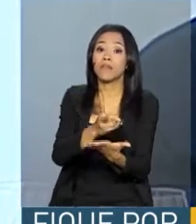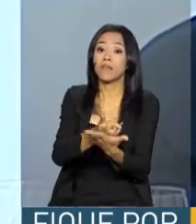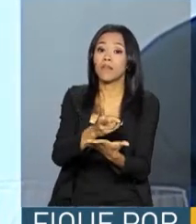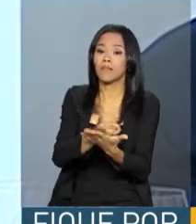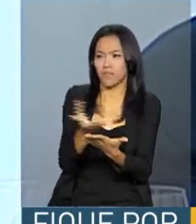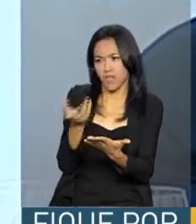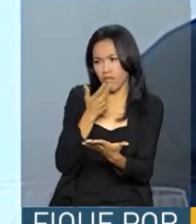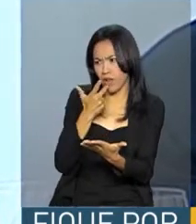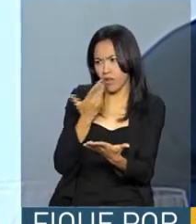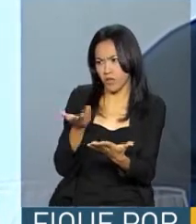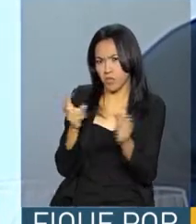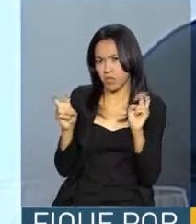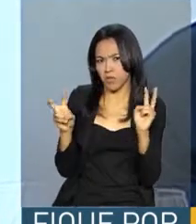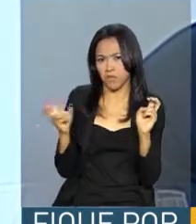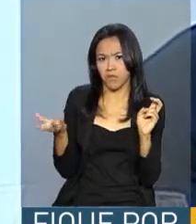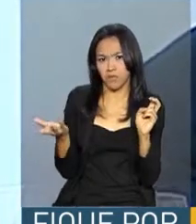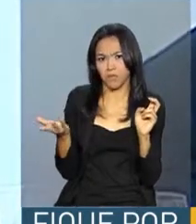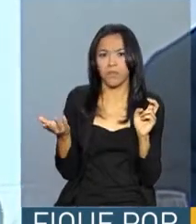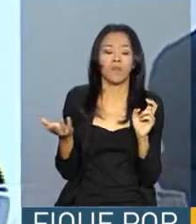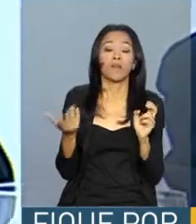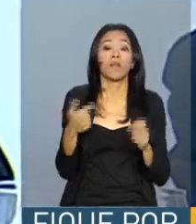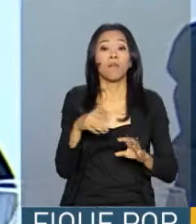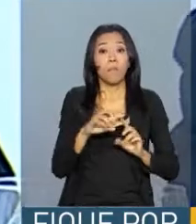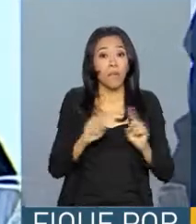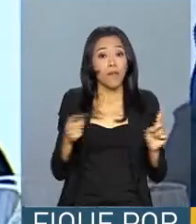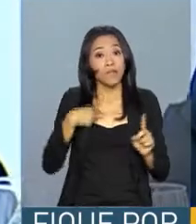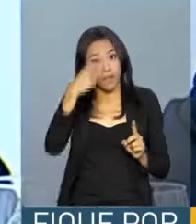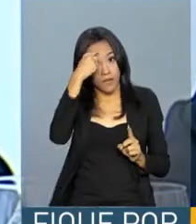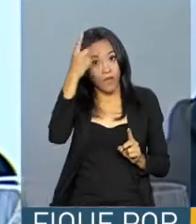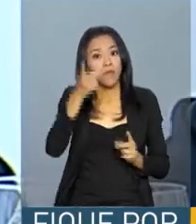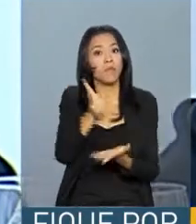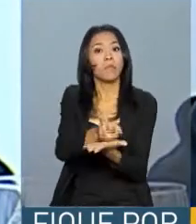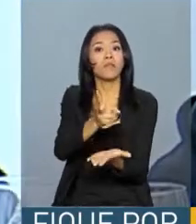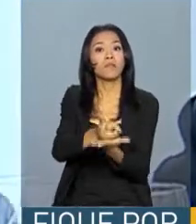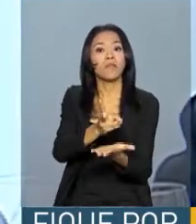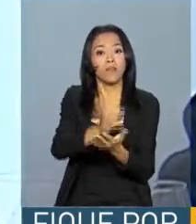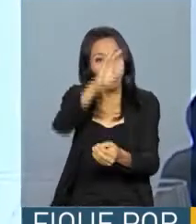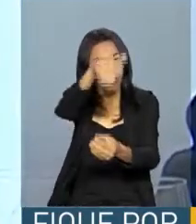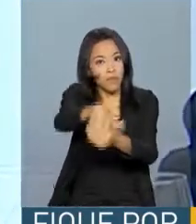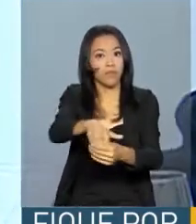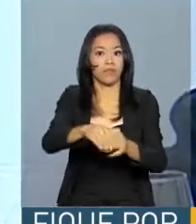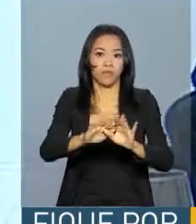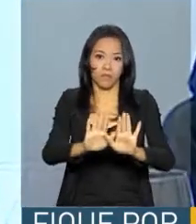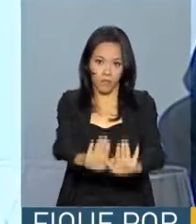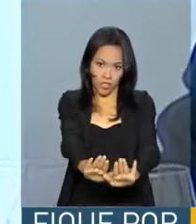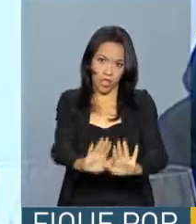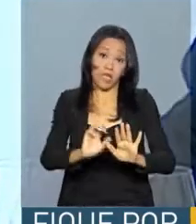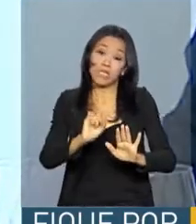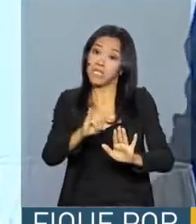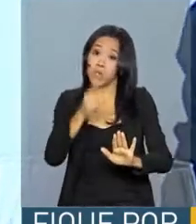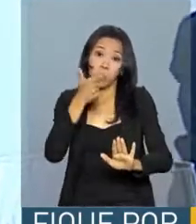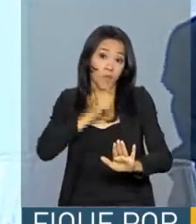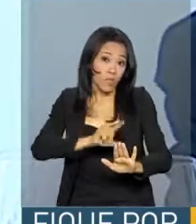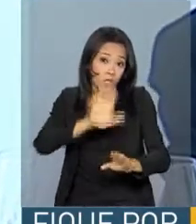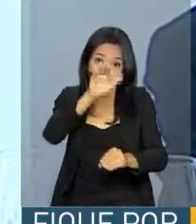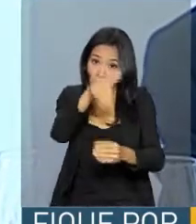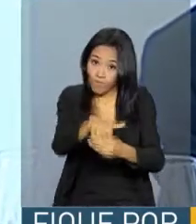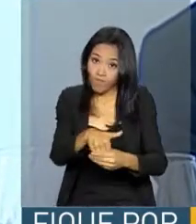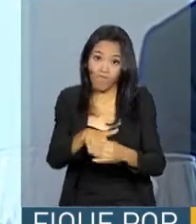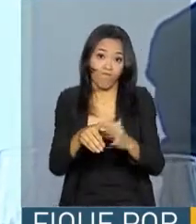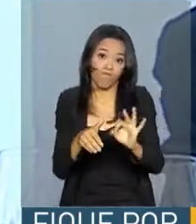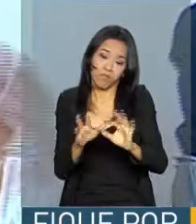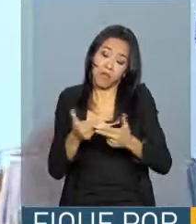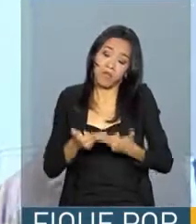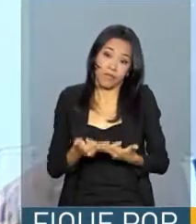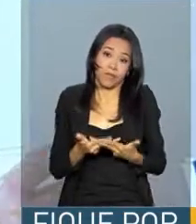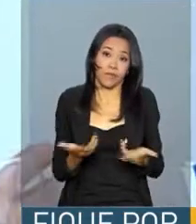sobre isso, mas acho que vale a pena. Mas a ideia é que se mantenha na pauta. Nós vamos mantê-la na pauta. Se não conseguir, digo eu,